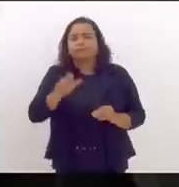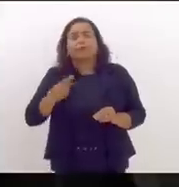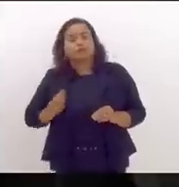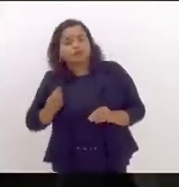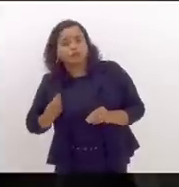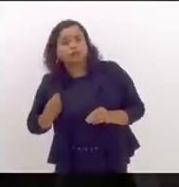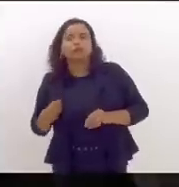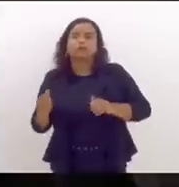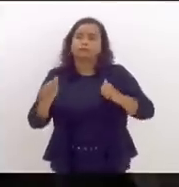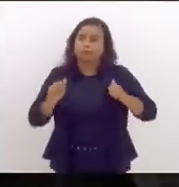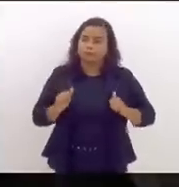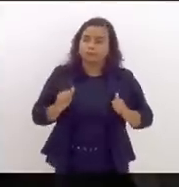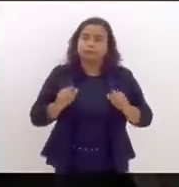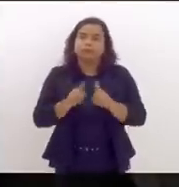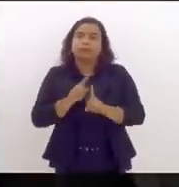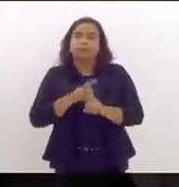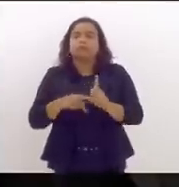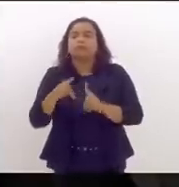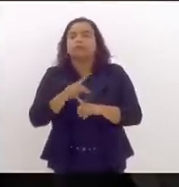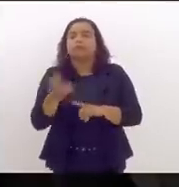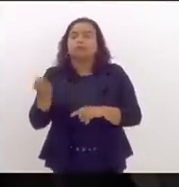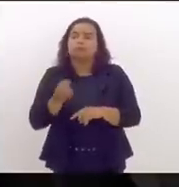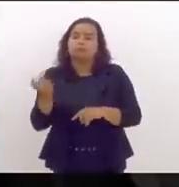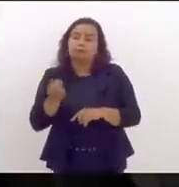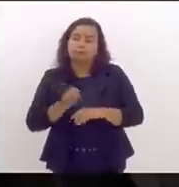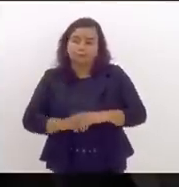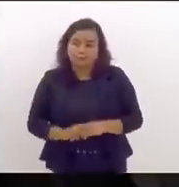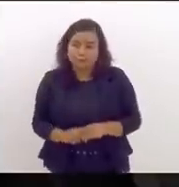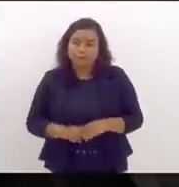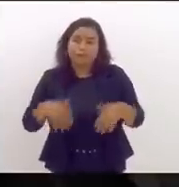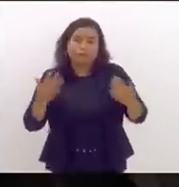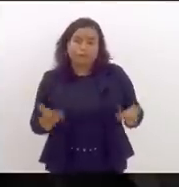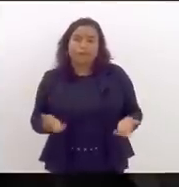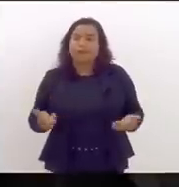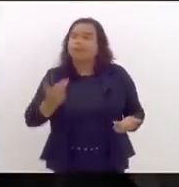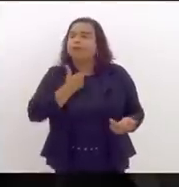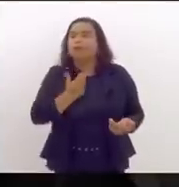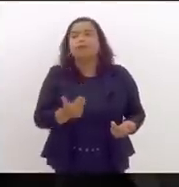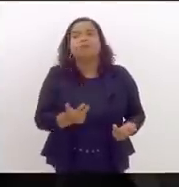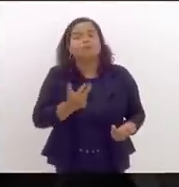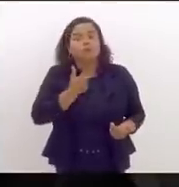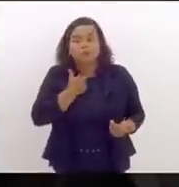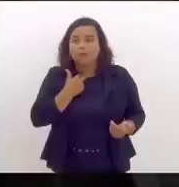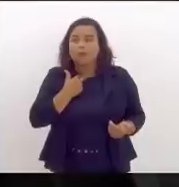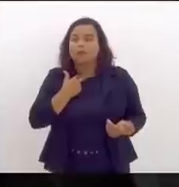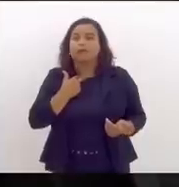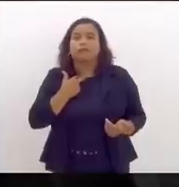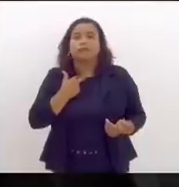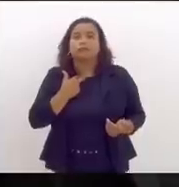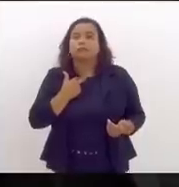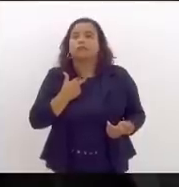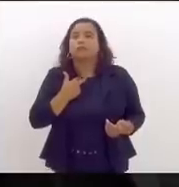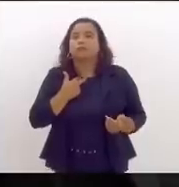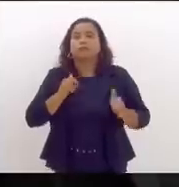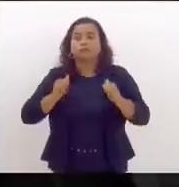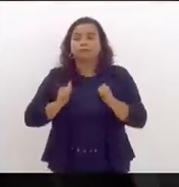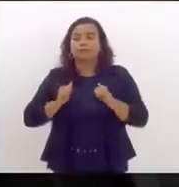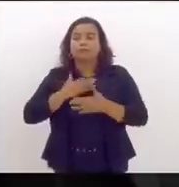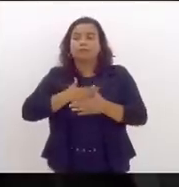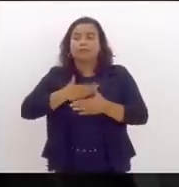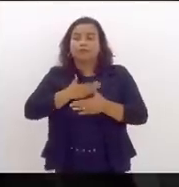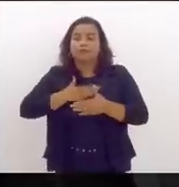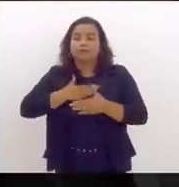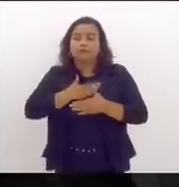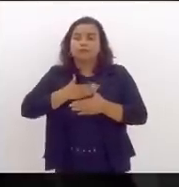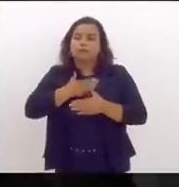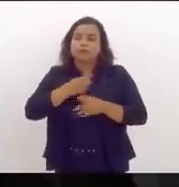e nativos e pensionista e não poderá a senhora Presidente haver estado de bem-estar social